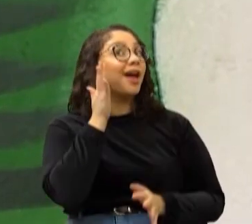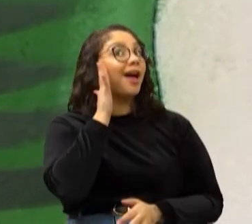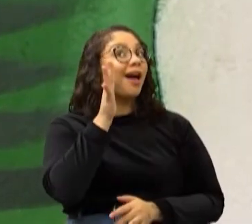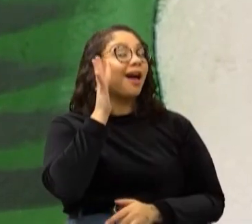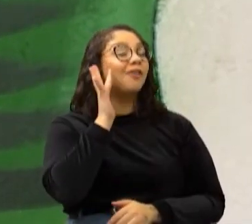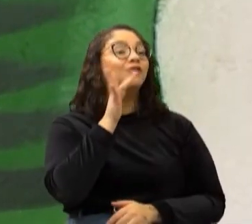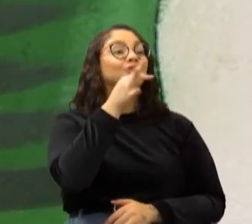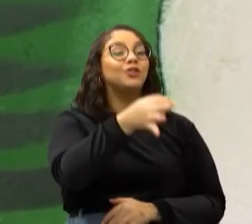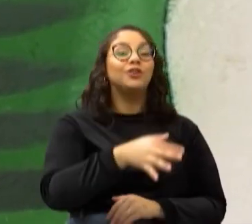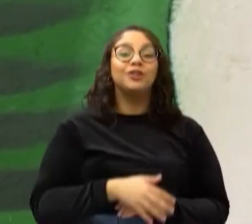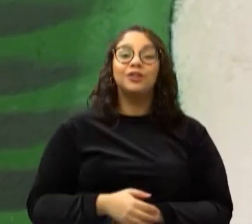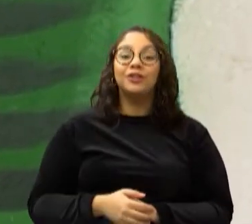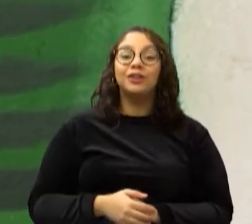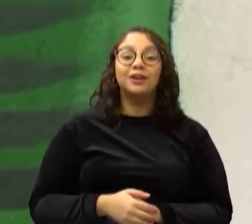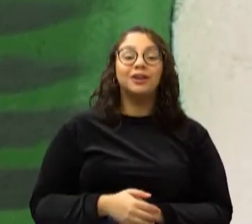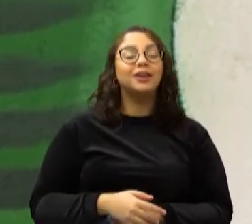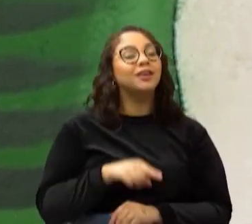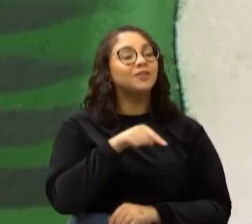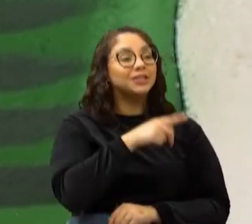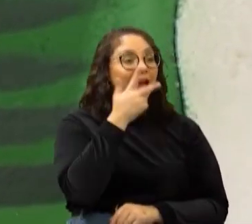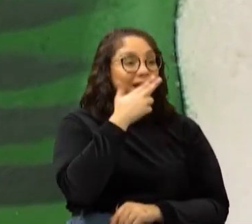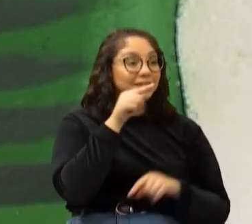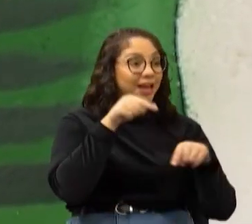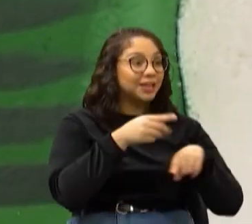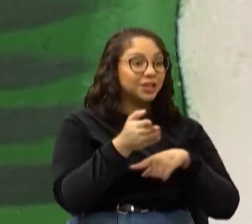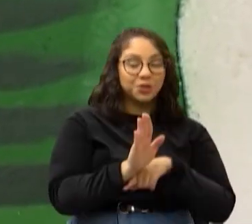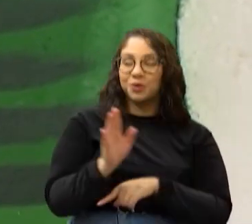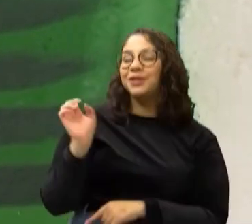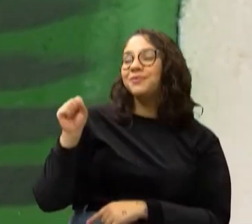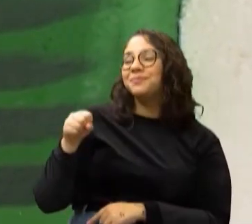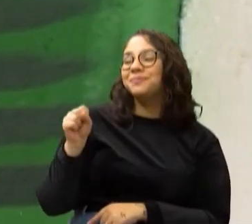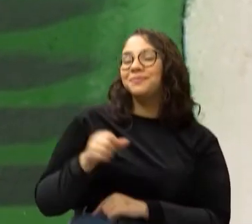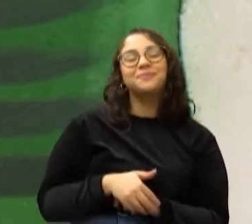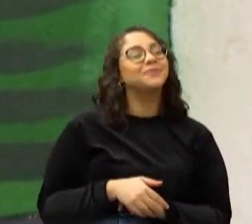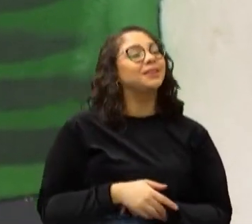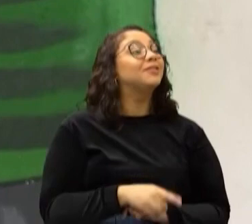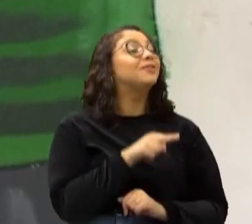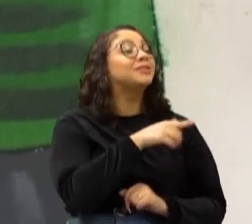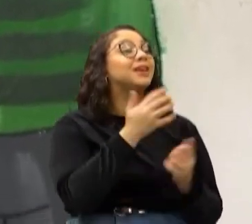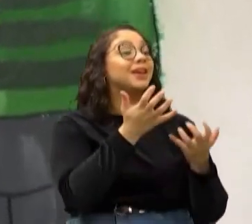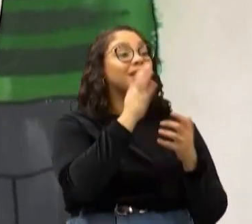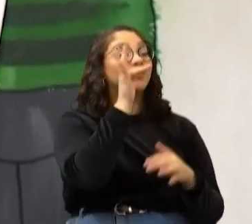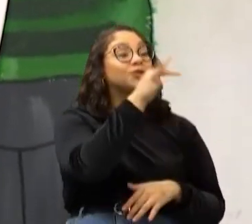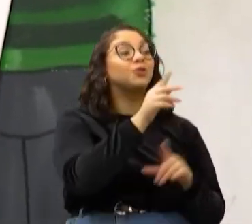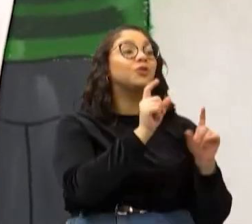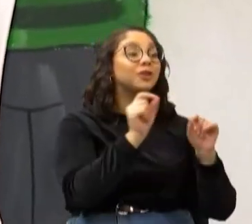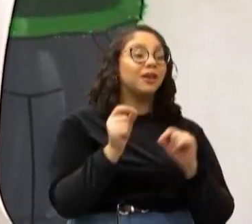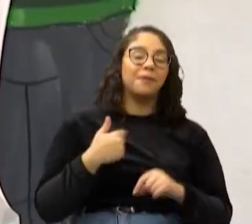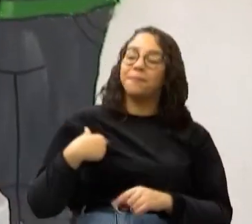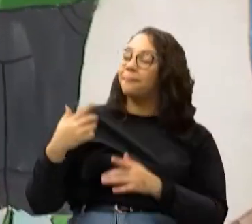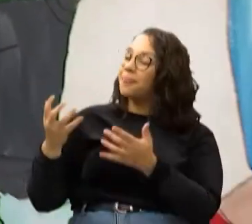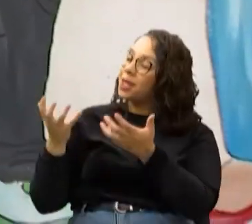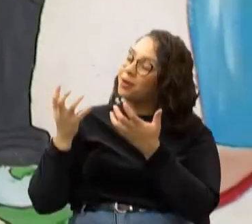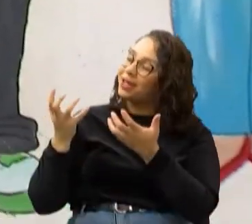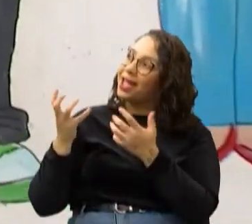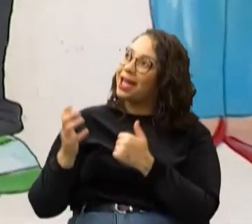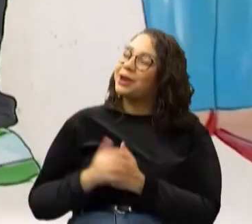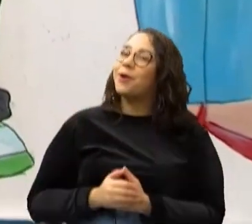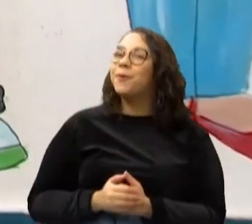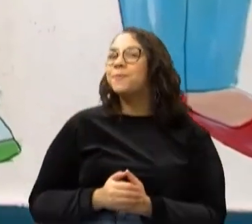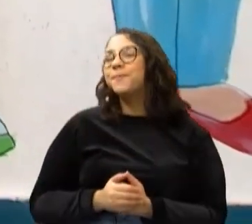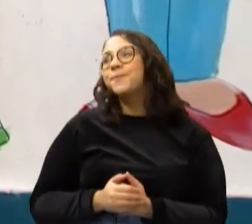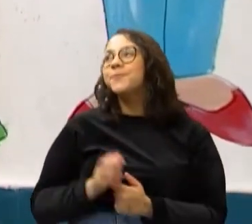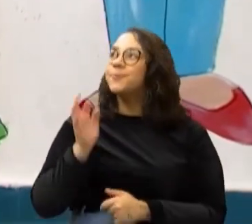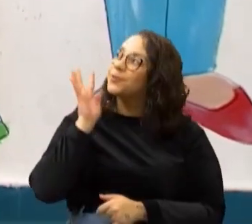já pensa no seu futuro? Sim. E você acha que aqui te ajuda? Sim. Você pretende ser o que na vida? Eu